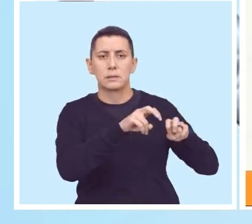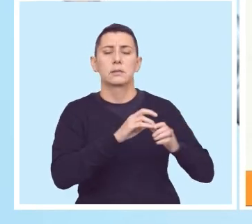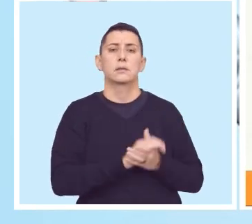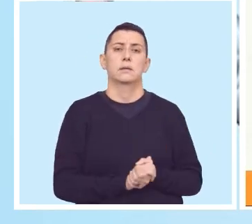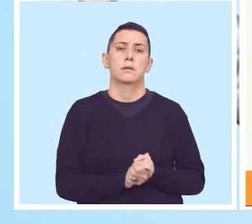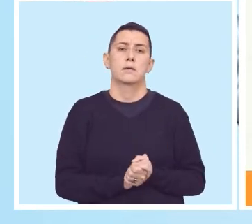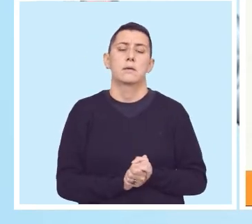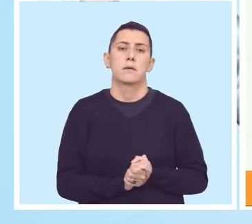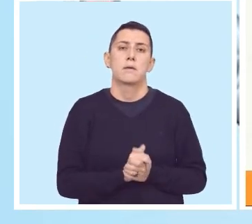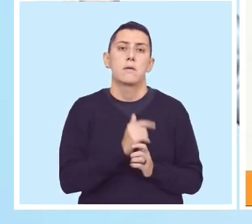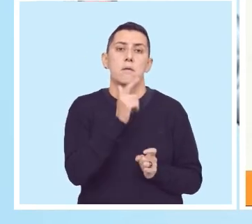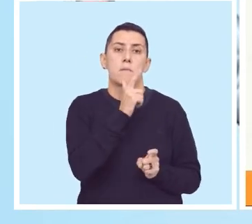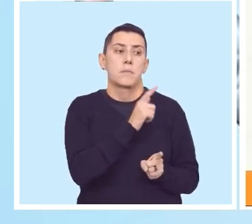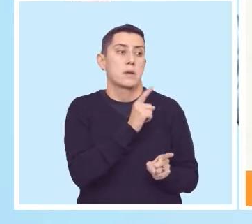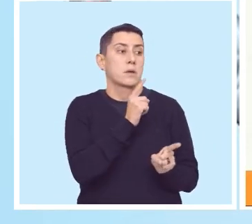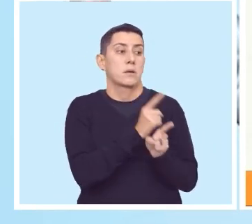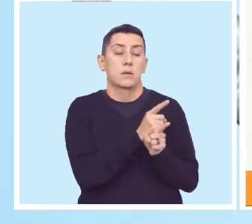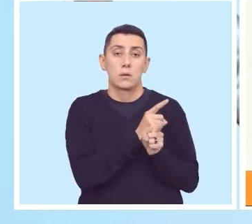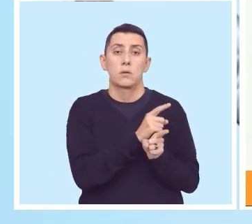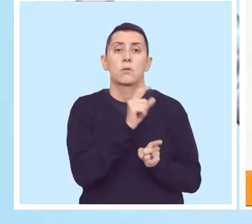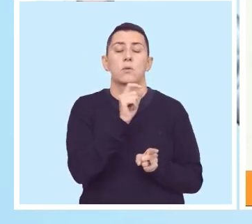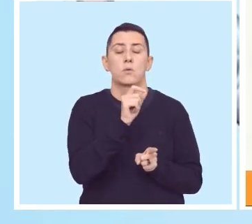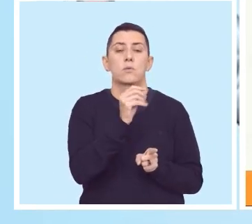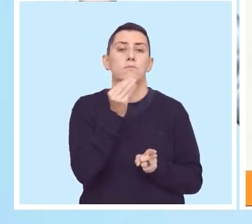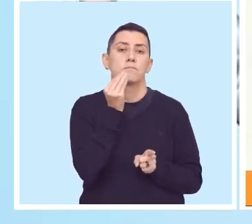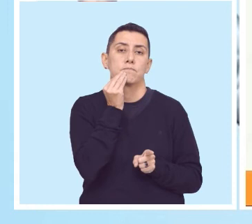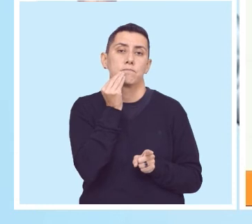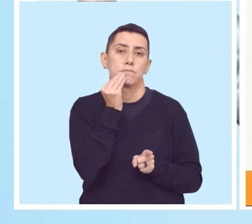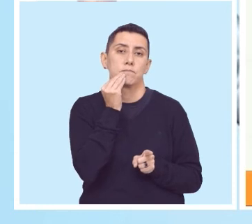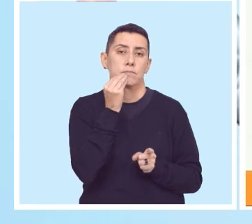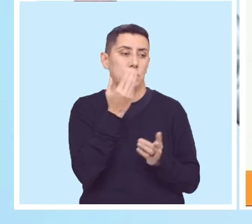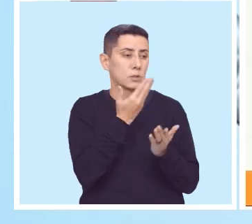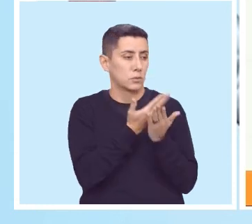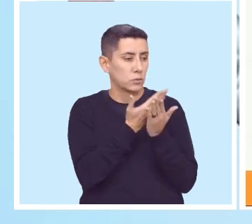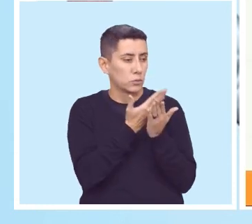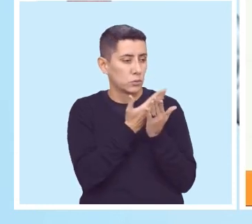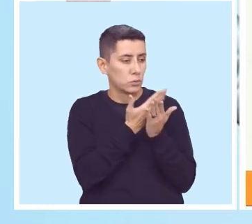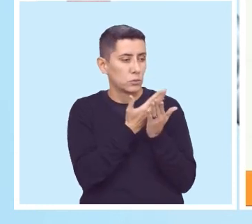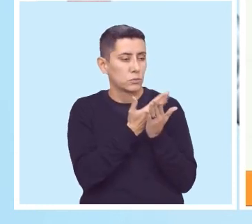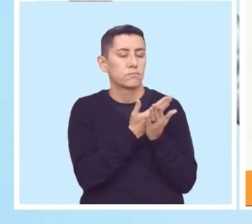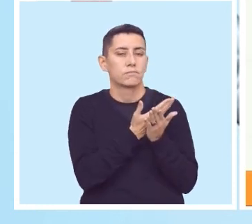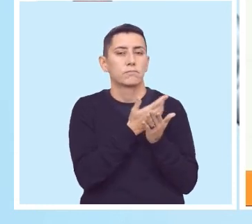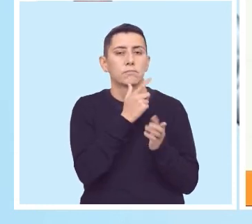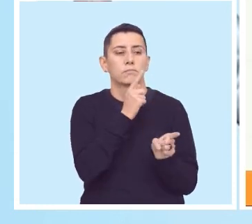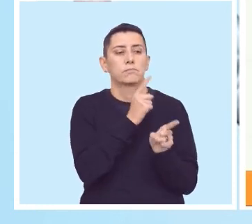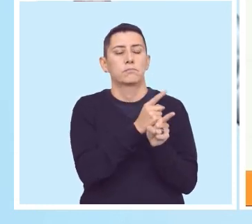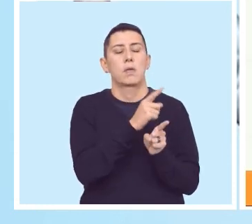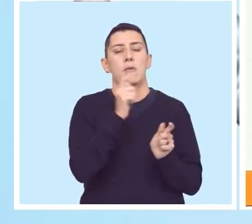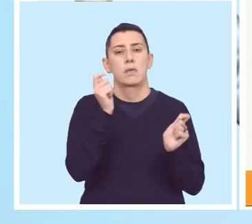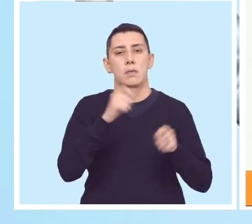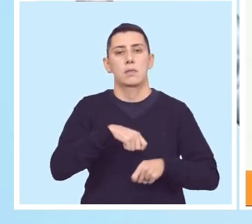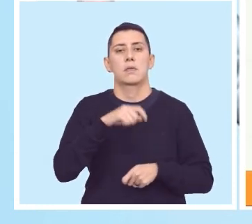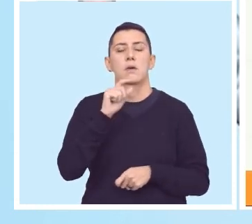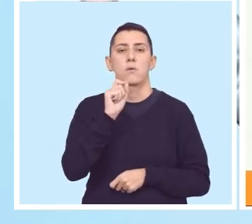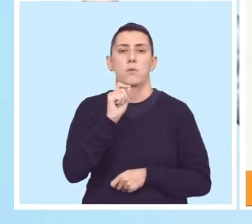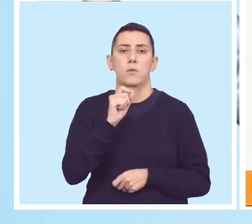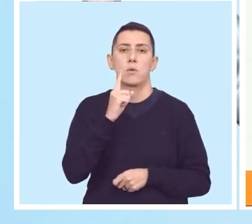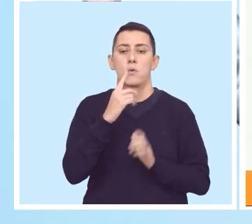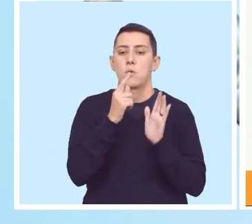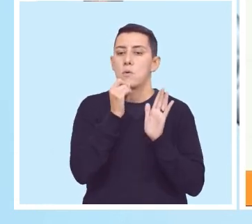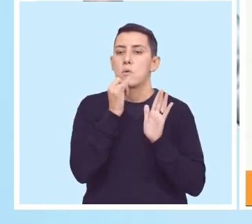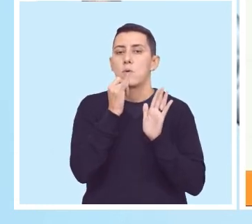para que fosse possível, através desse estudo, treinar um modelo de